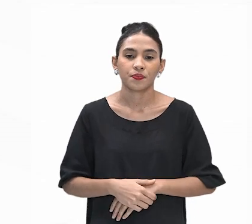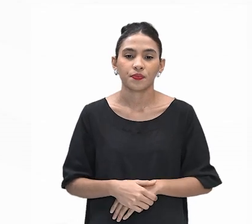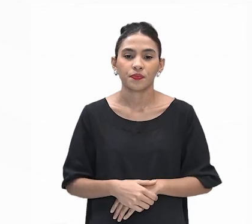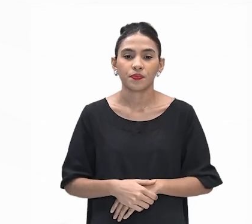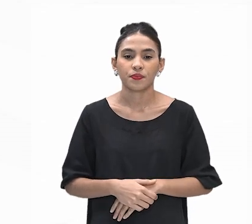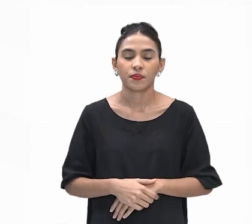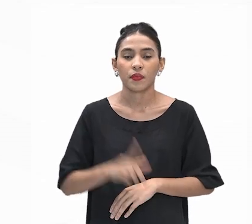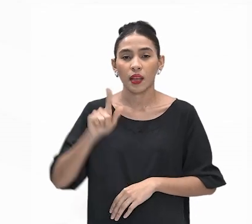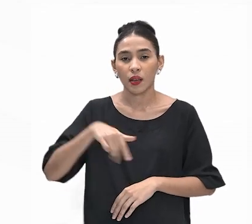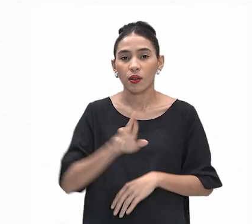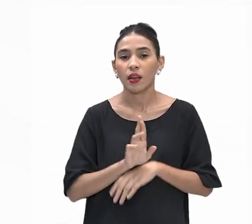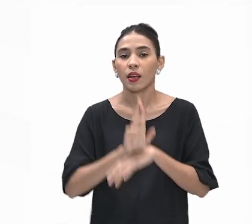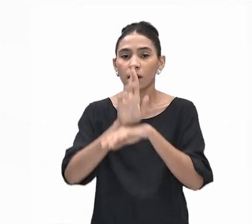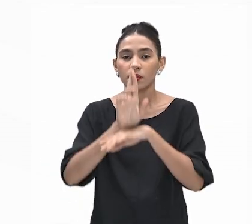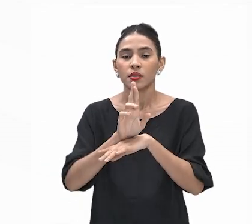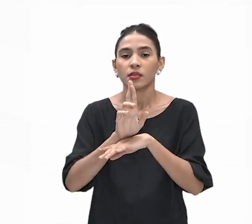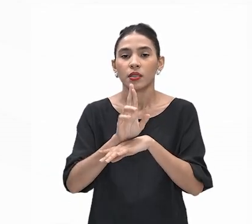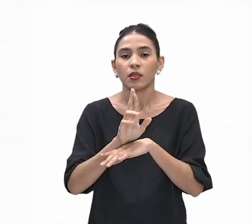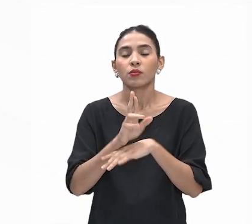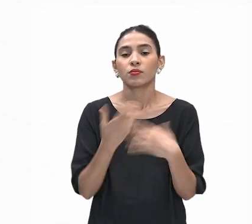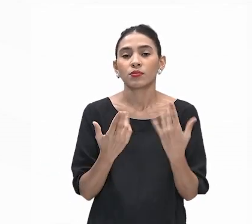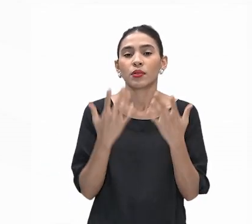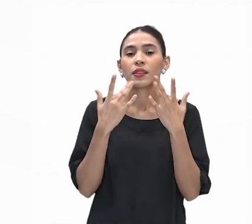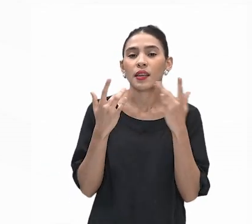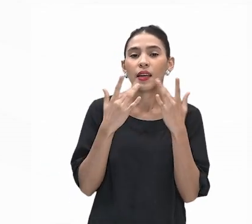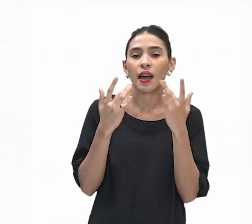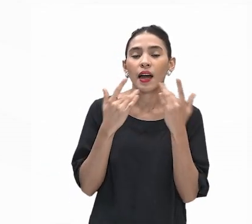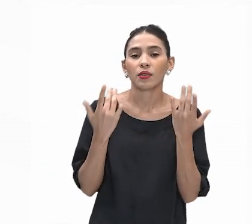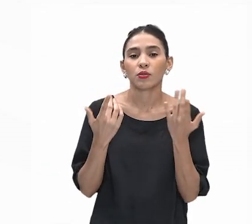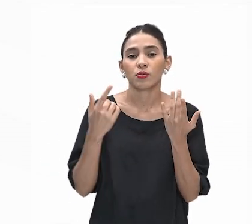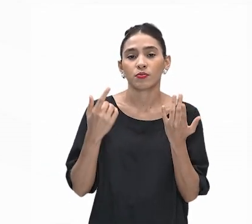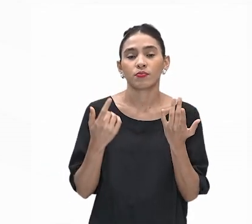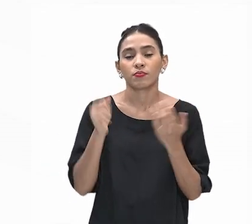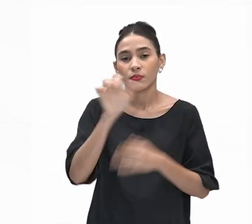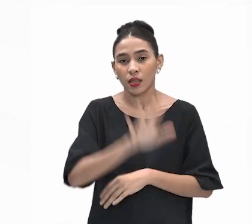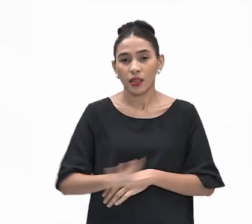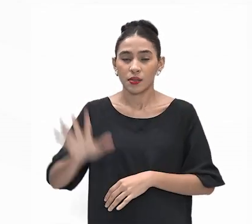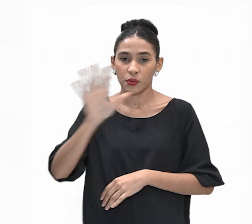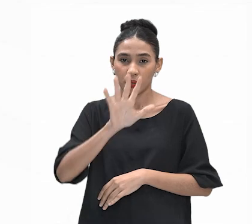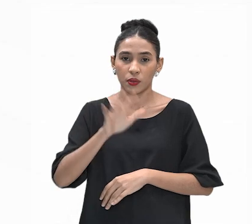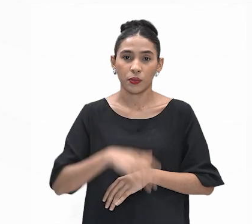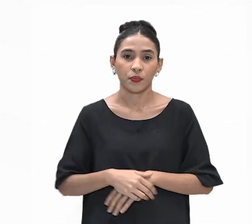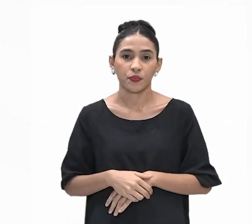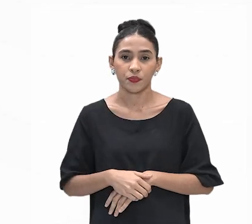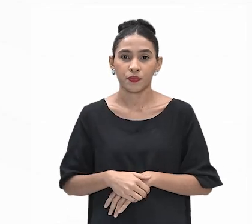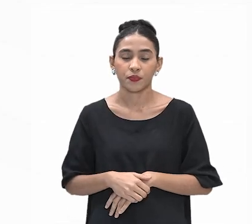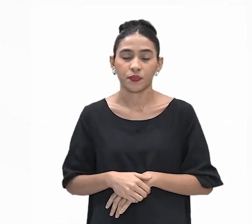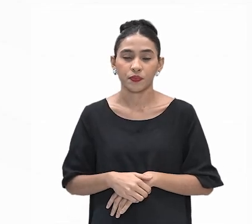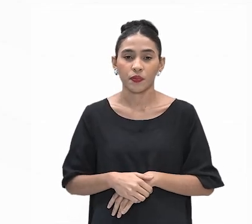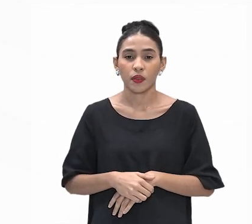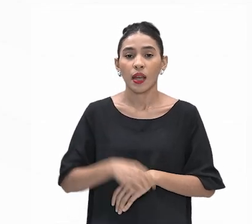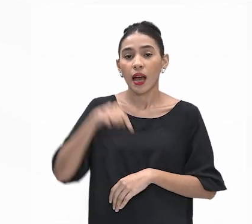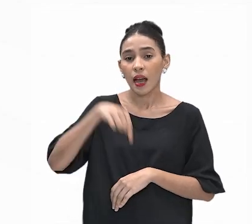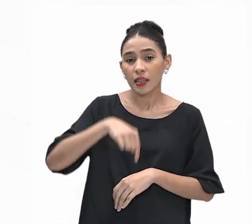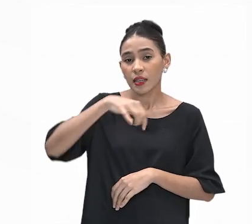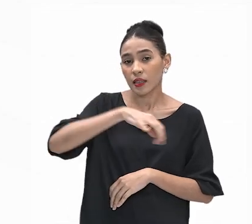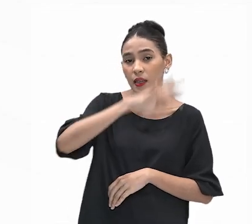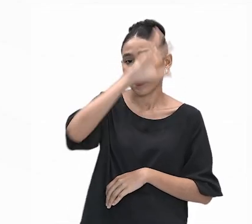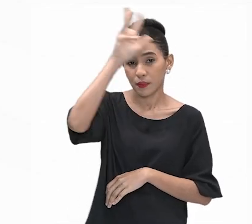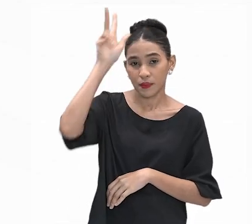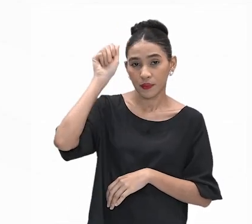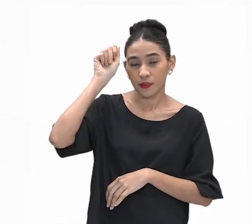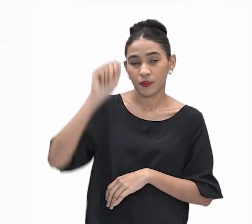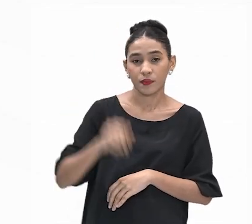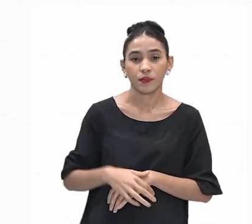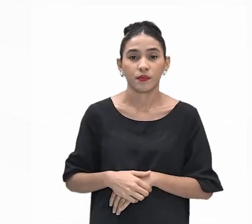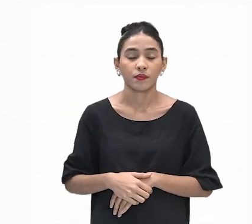a representação da teatralidade nacional, no nosso âmbito do Amazonas. Tá? Nós